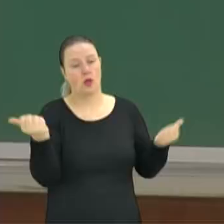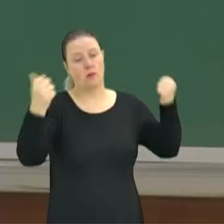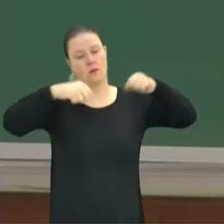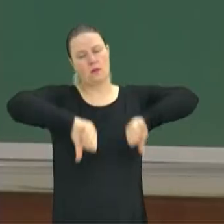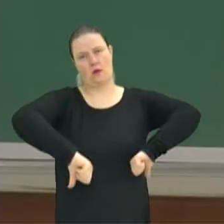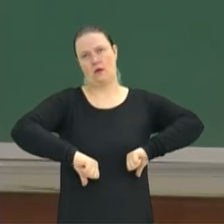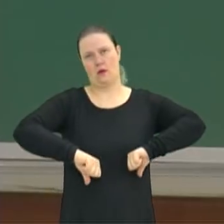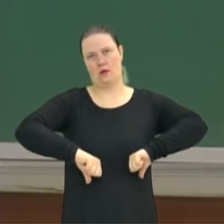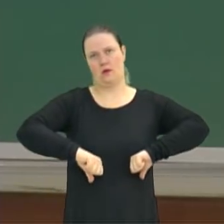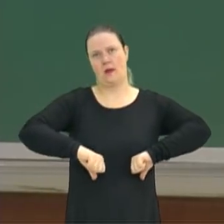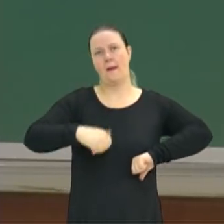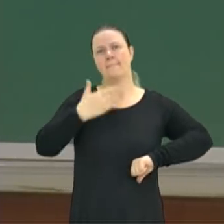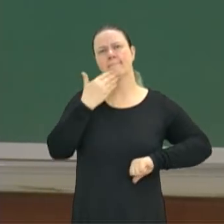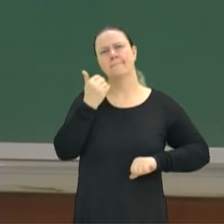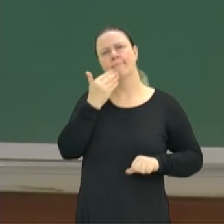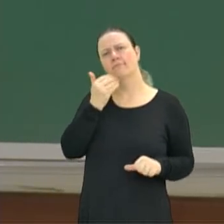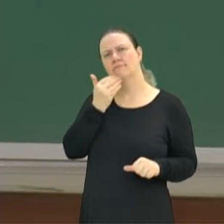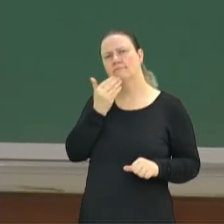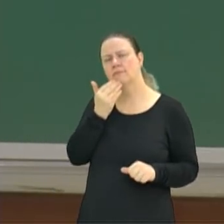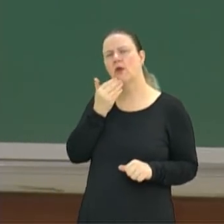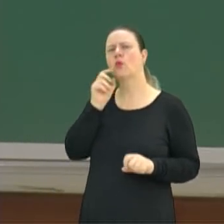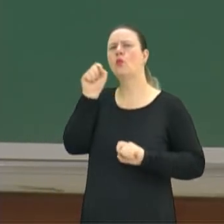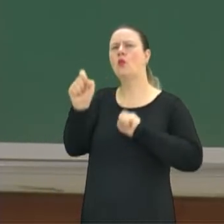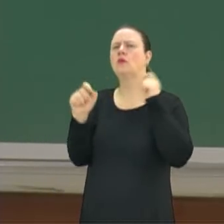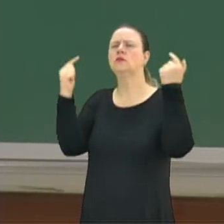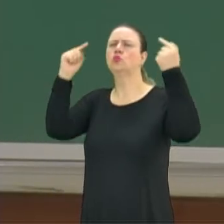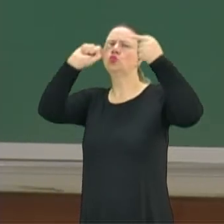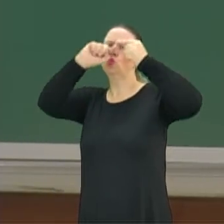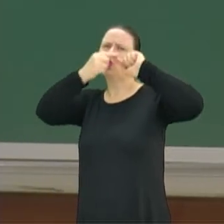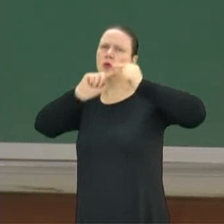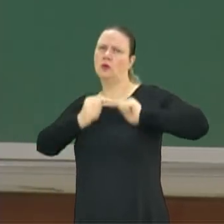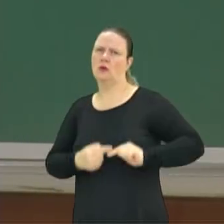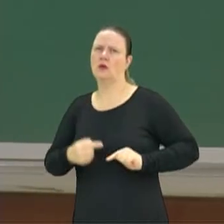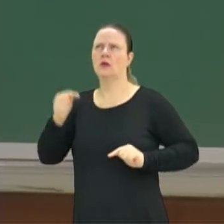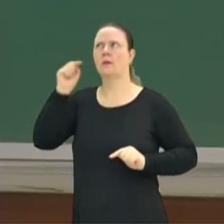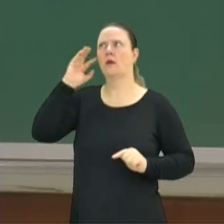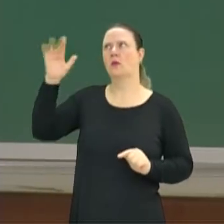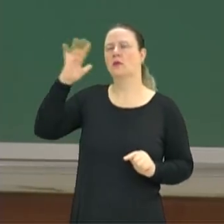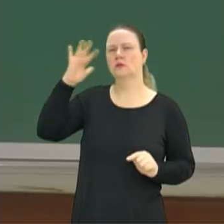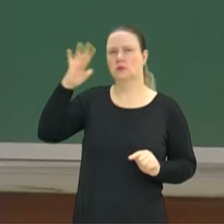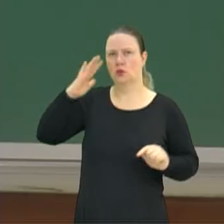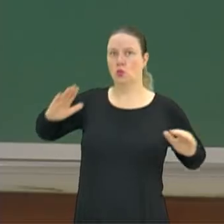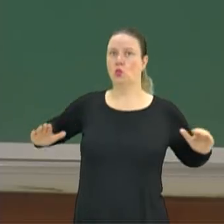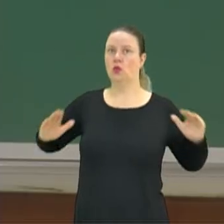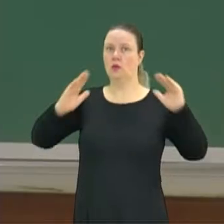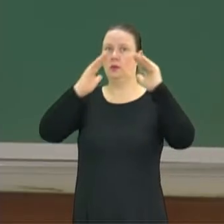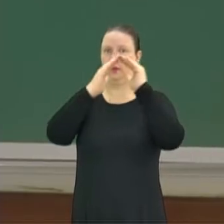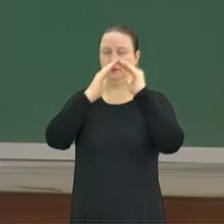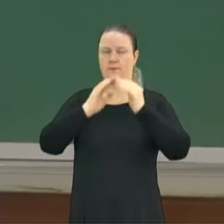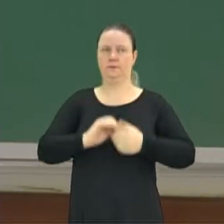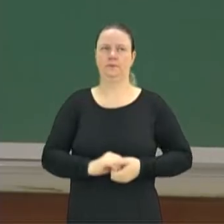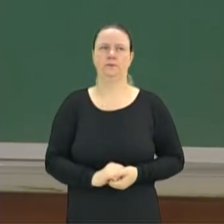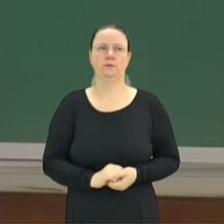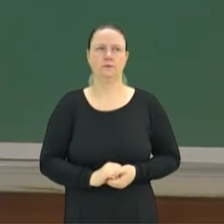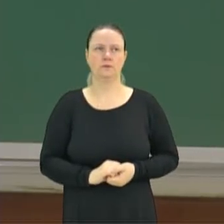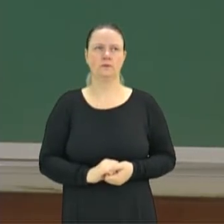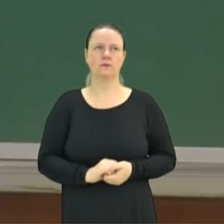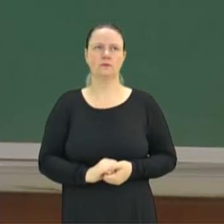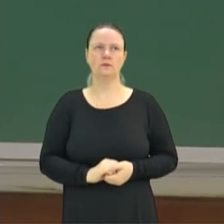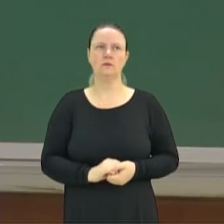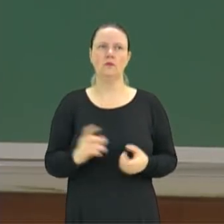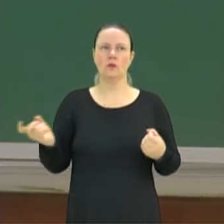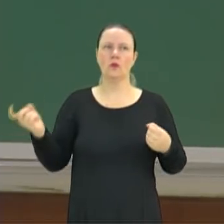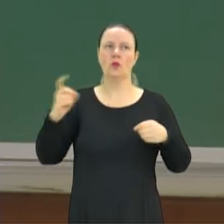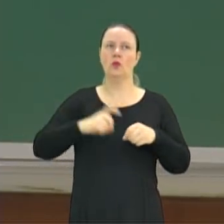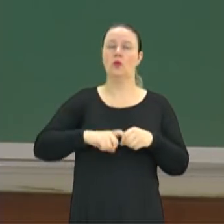Então, é sempre bom você já ir relacionando os assuntos, pensando lá na cadeia, na teia, na pirâmide ecológica. Então, aqui de volta, o